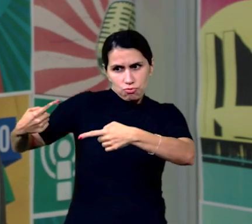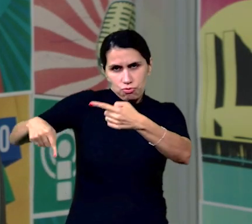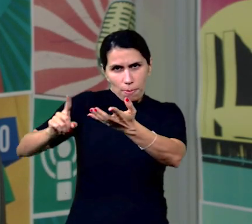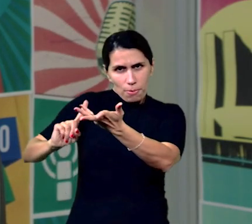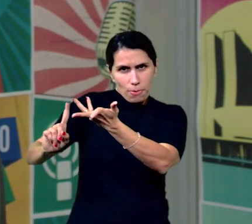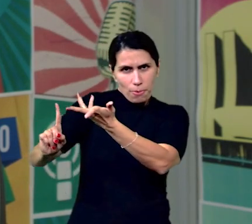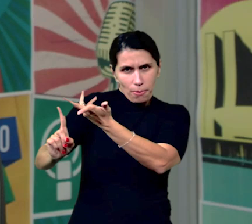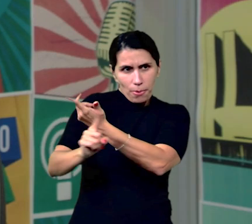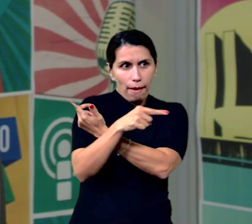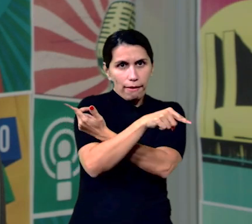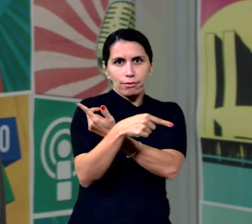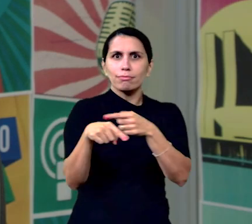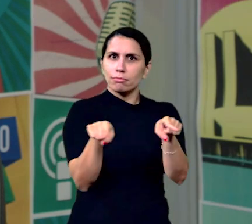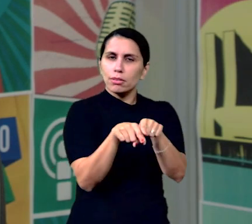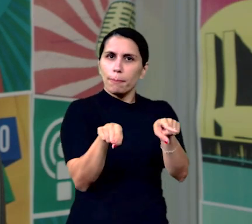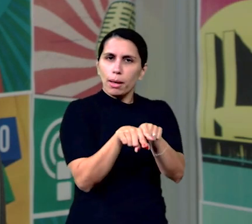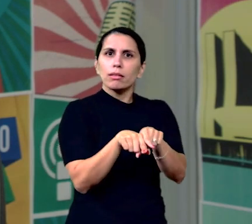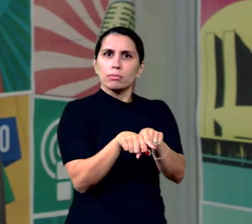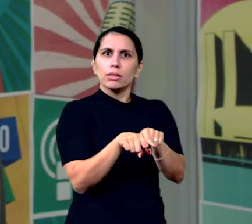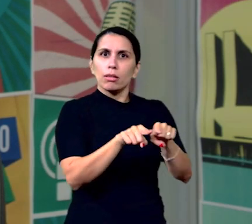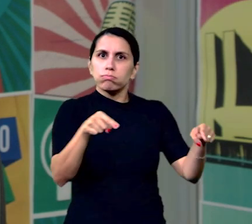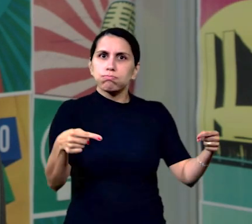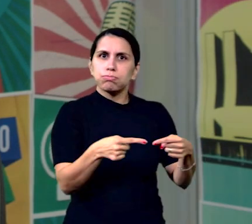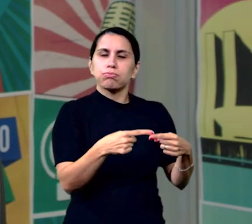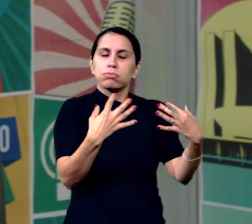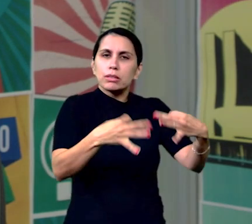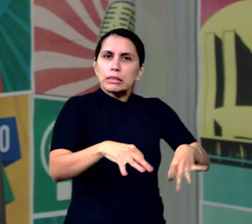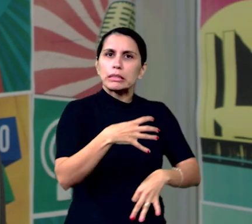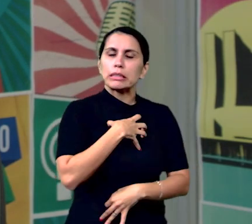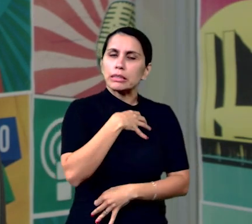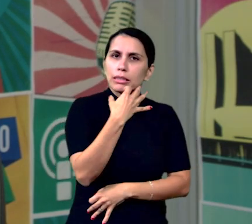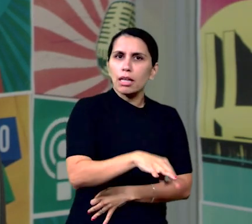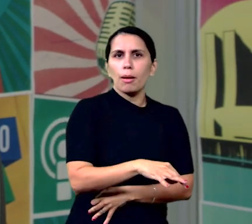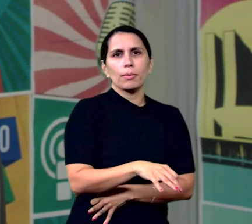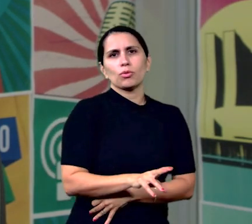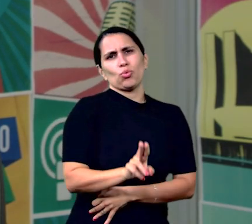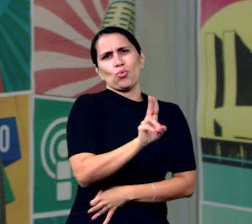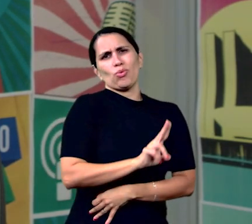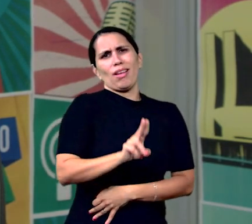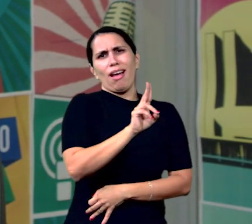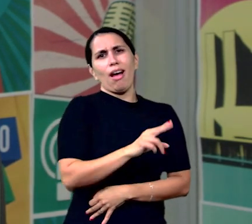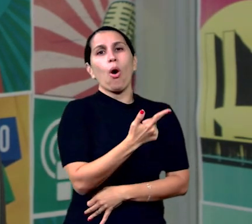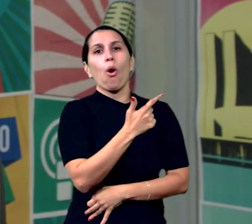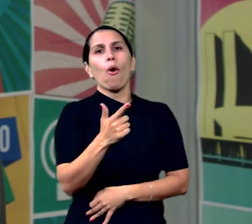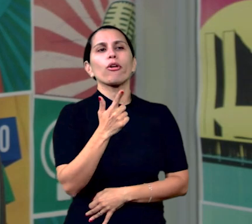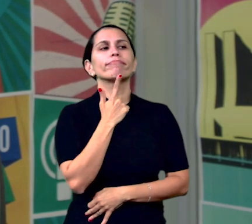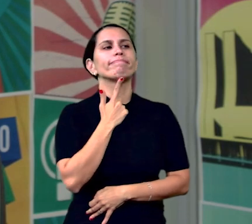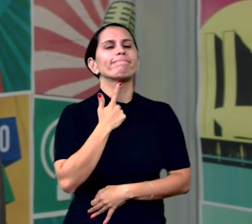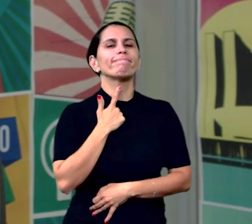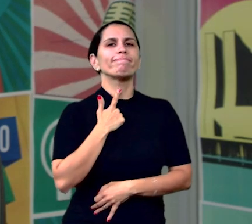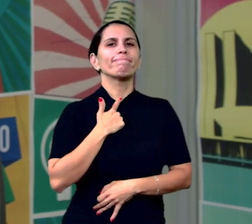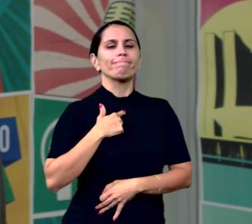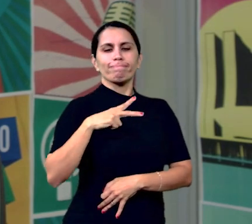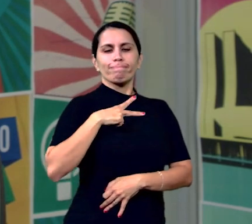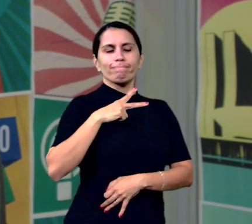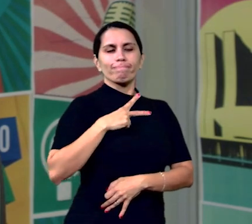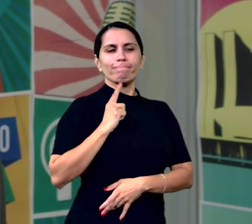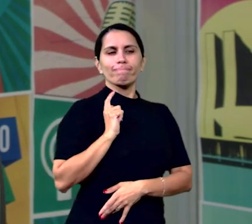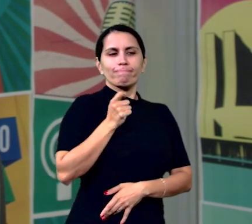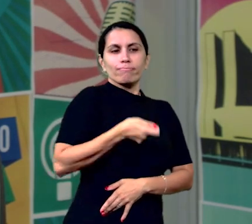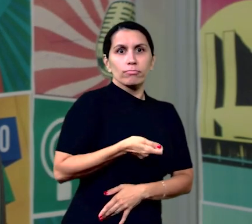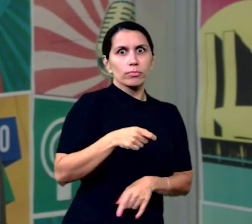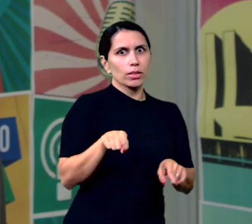que ele seja executado da forma adequada e que ele não seja utilizado para outros fins, não é? Nem que ele seja